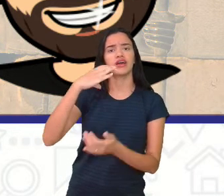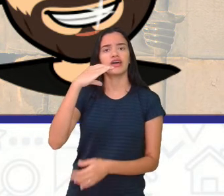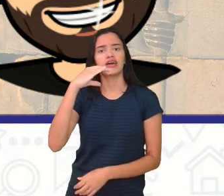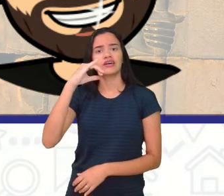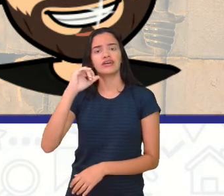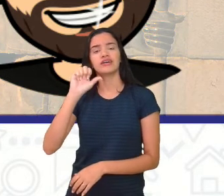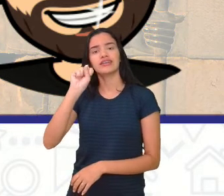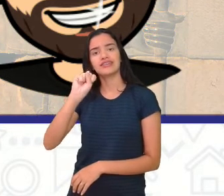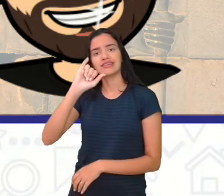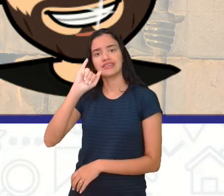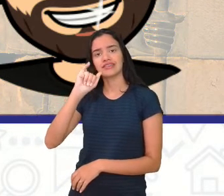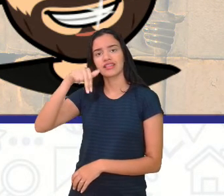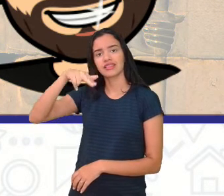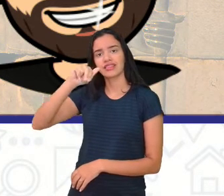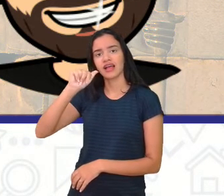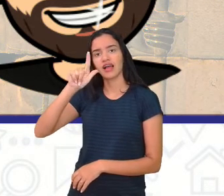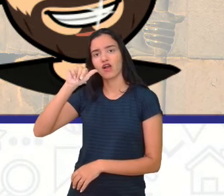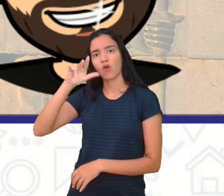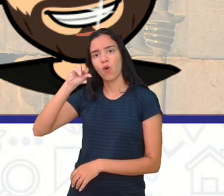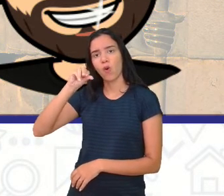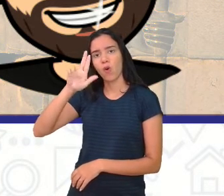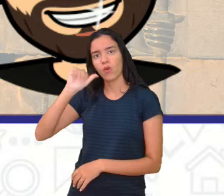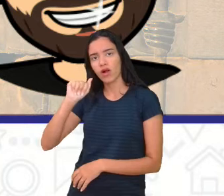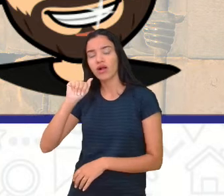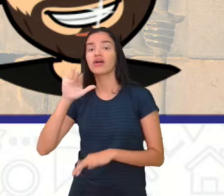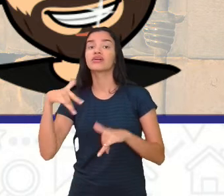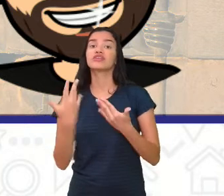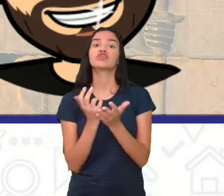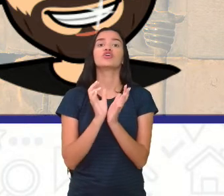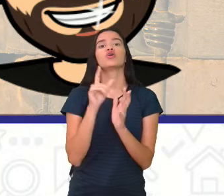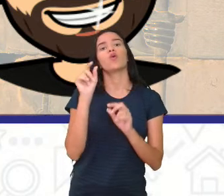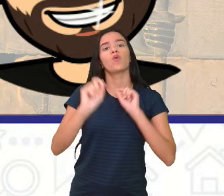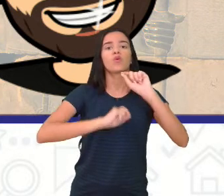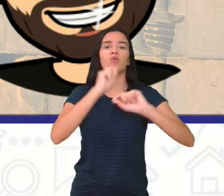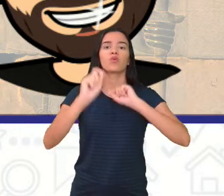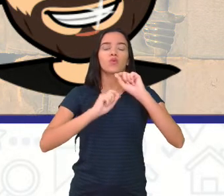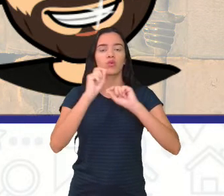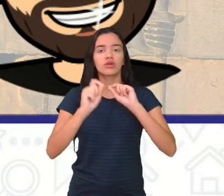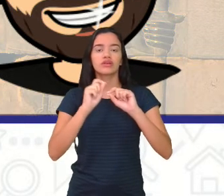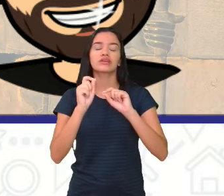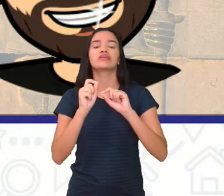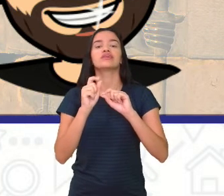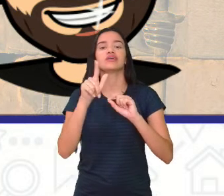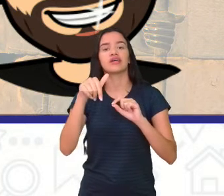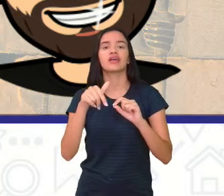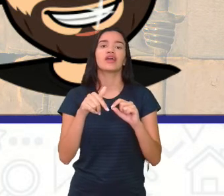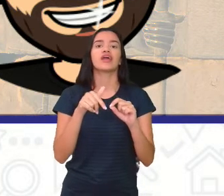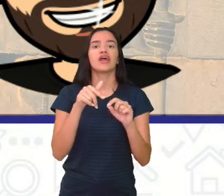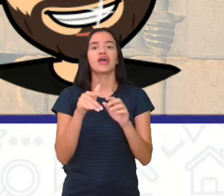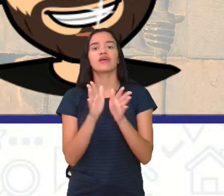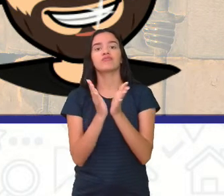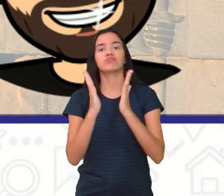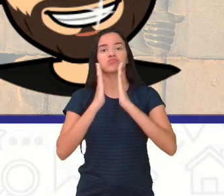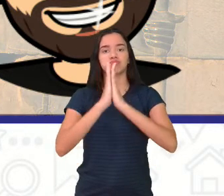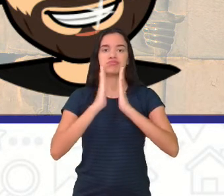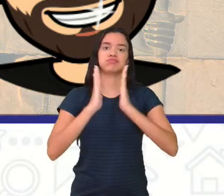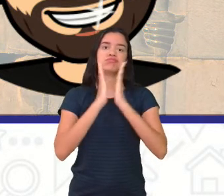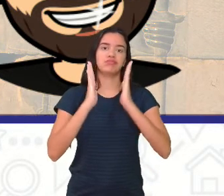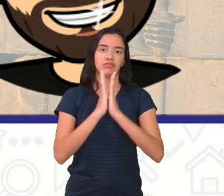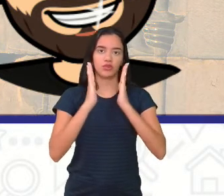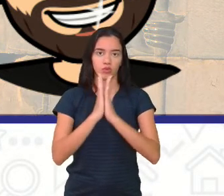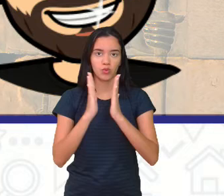sinagoga é um templo de culto, né, dos judeus E essa sinagoga,